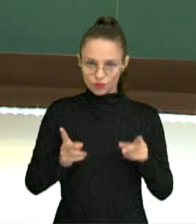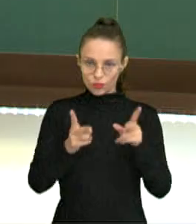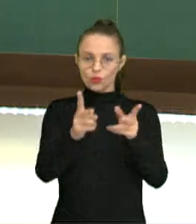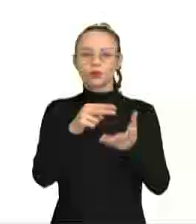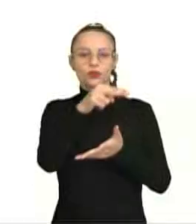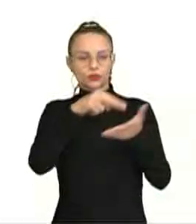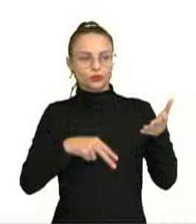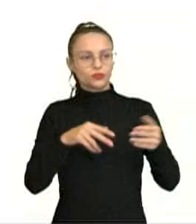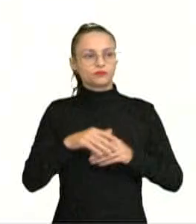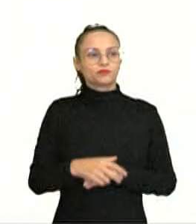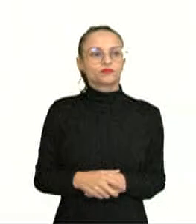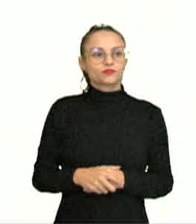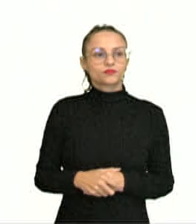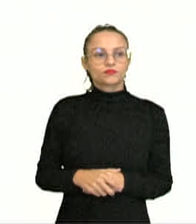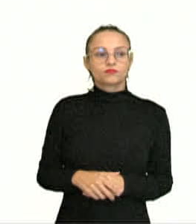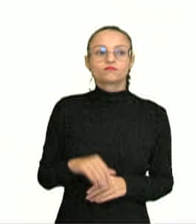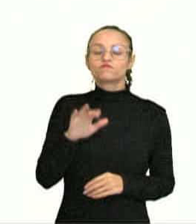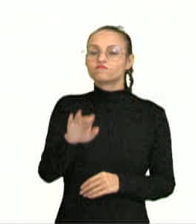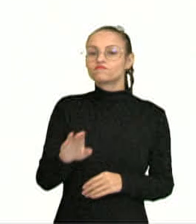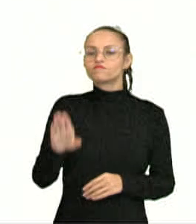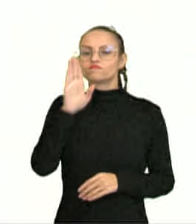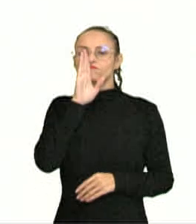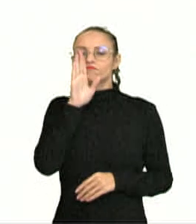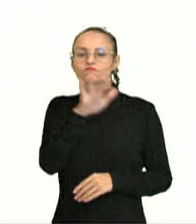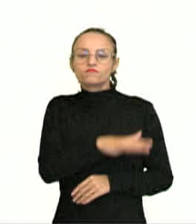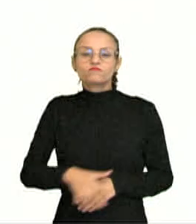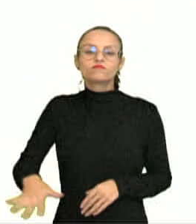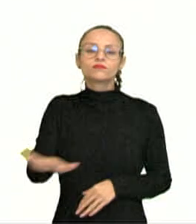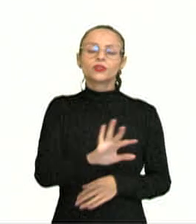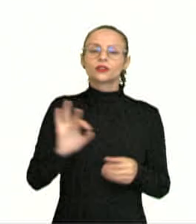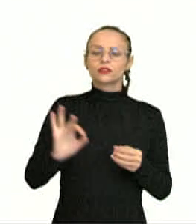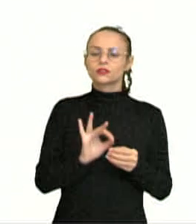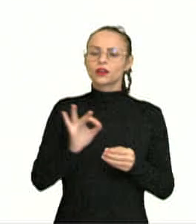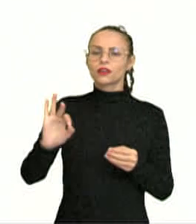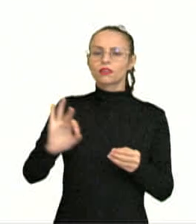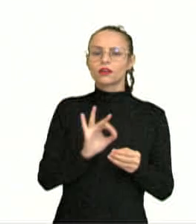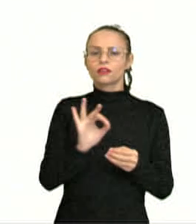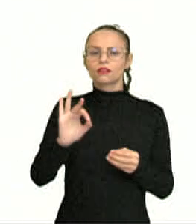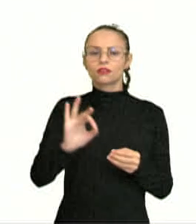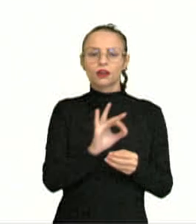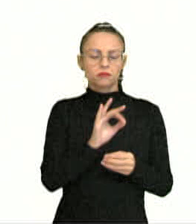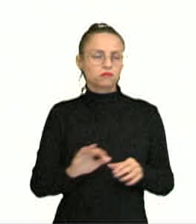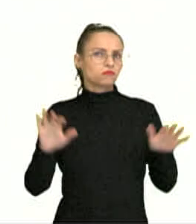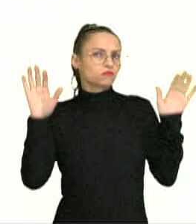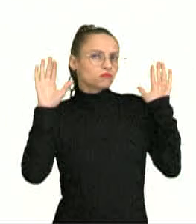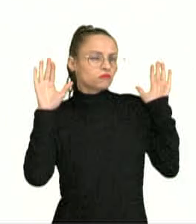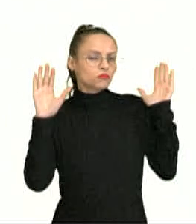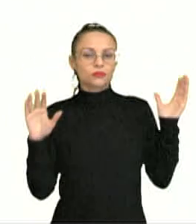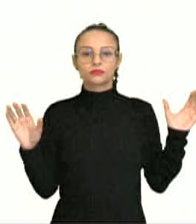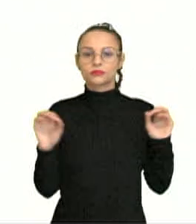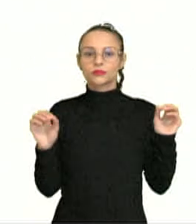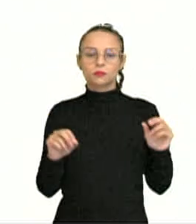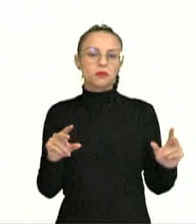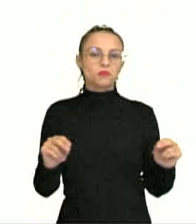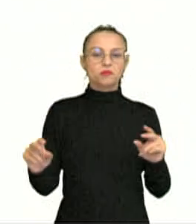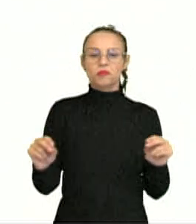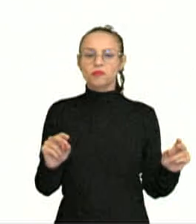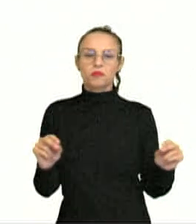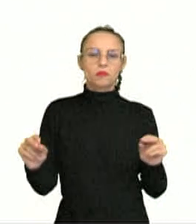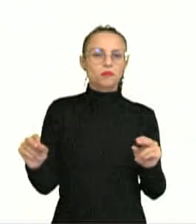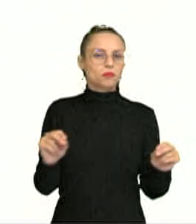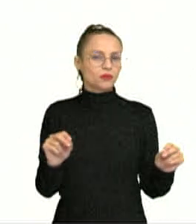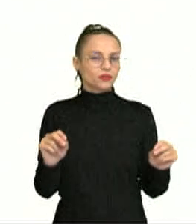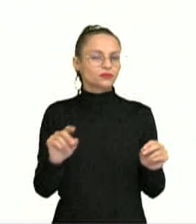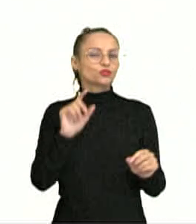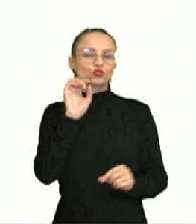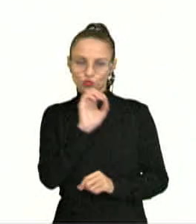Continuando a leitura. E era tudo silêncio na saleta de costura. Não se ouvia mais que o plique, plique, plique, plique